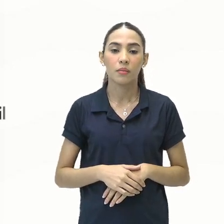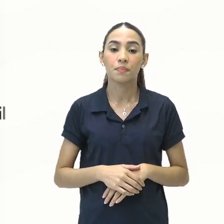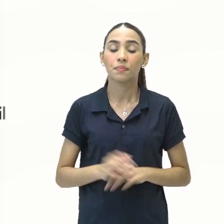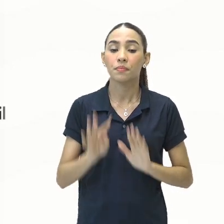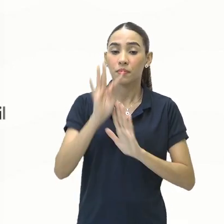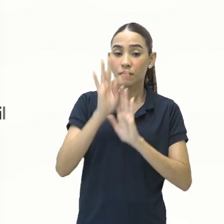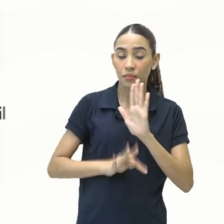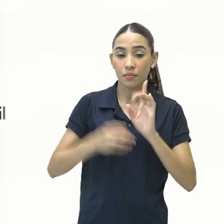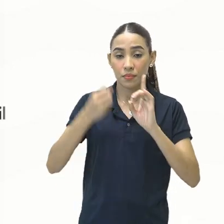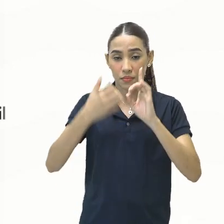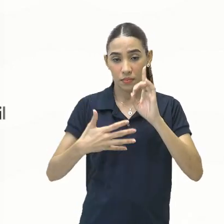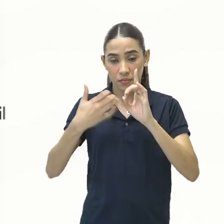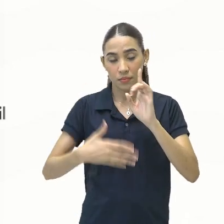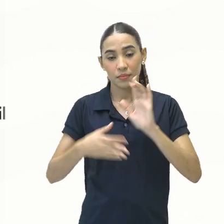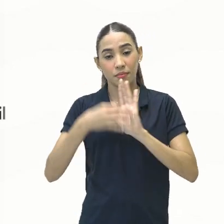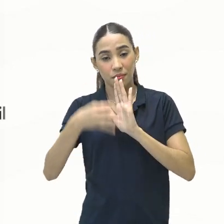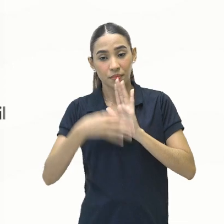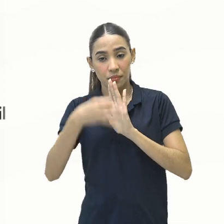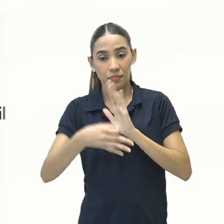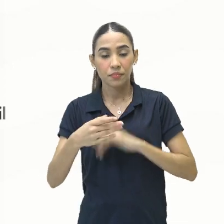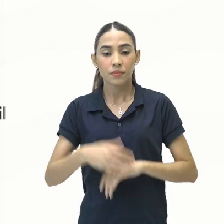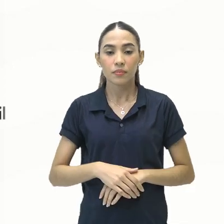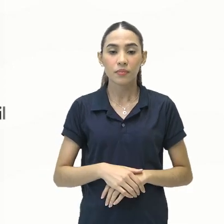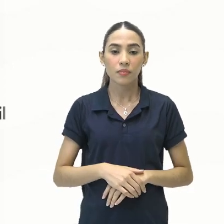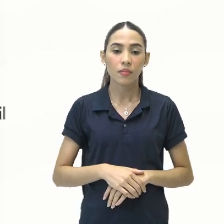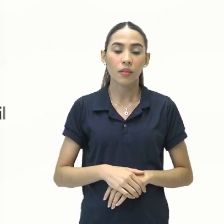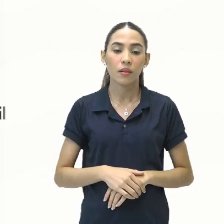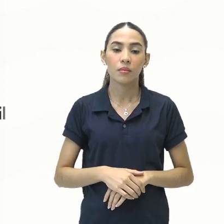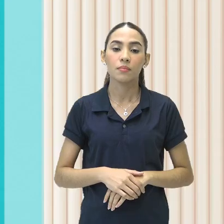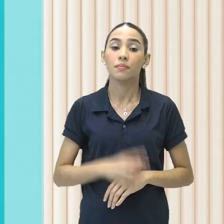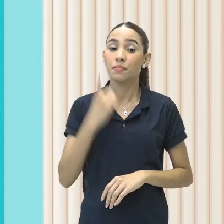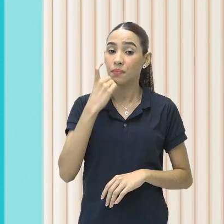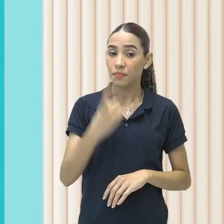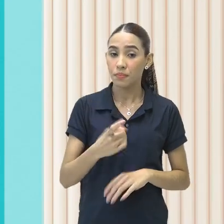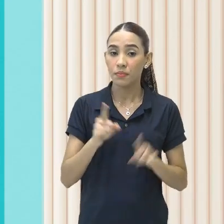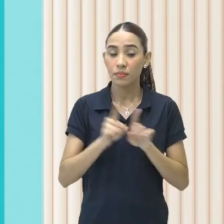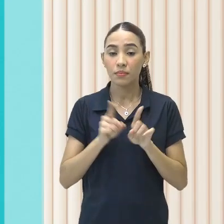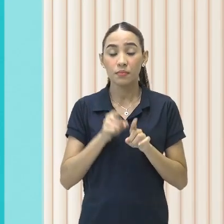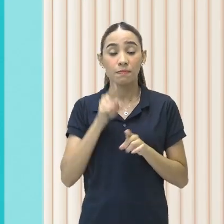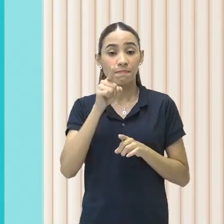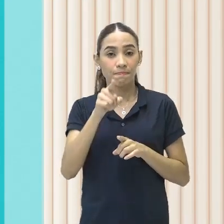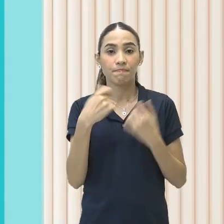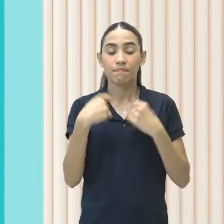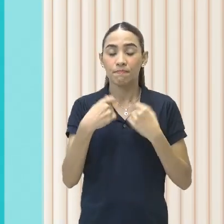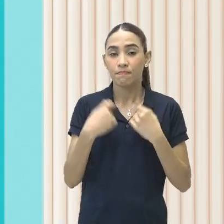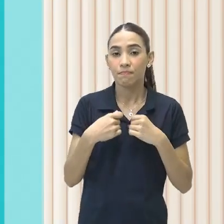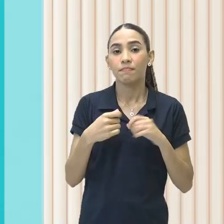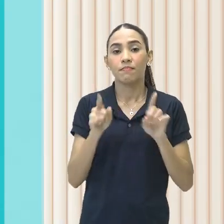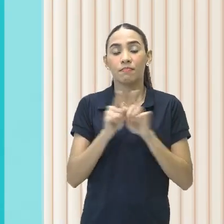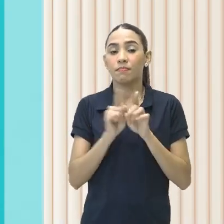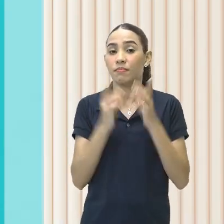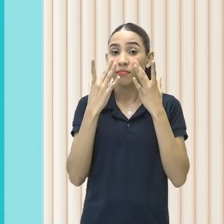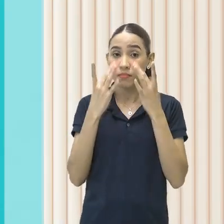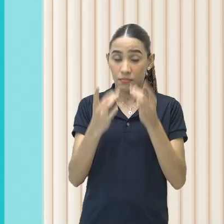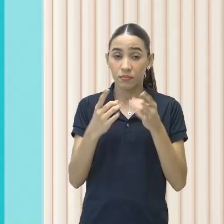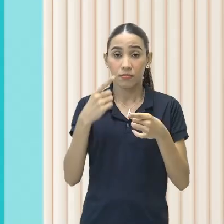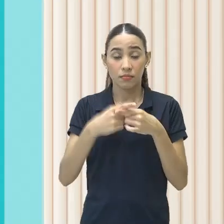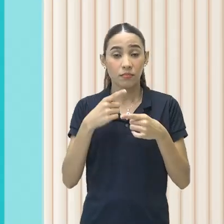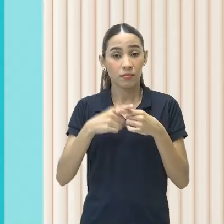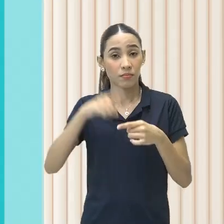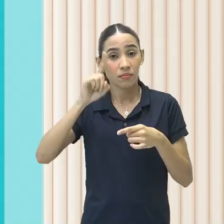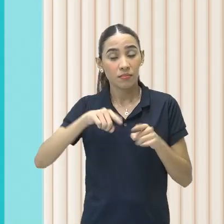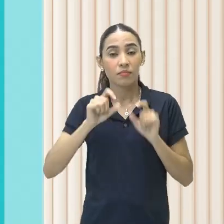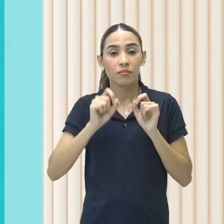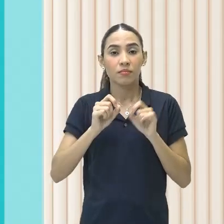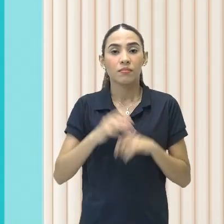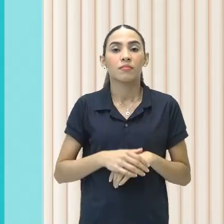texto dissertativo argumentativo. É algo bem interessante que vocês precisam, né, estar antenados, porque faz parte